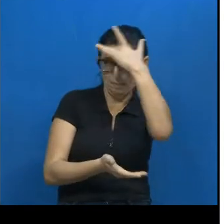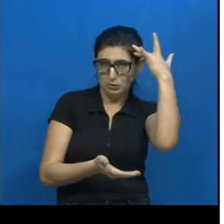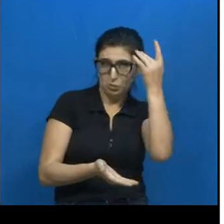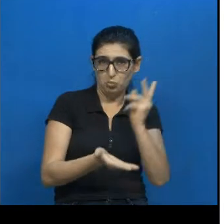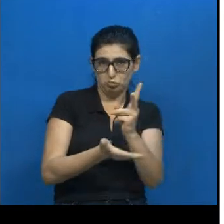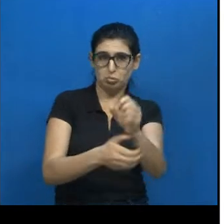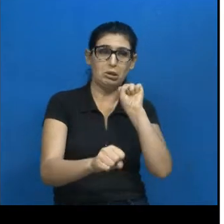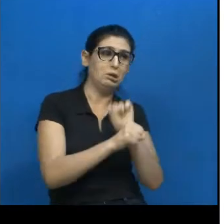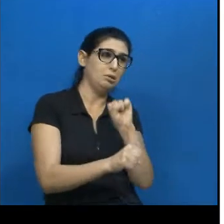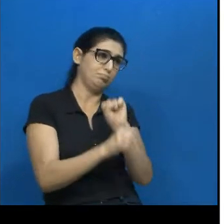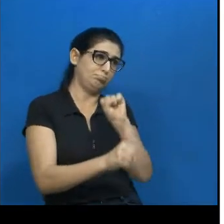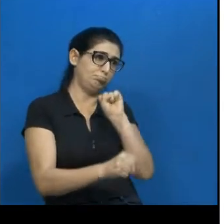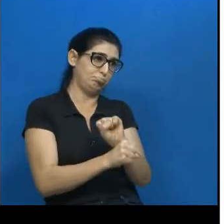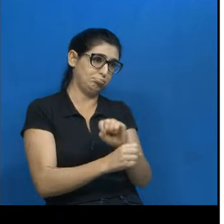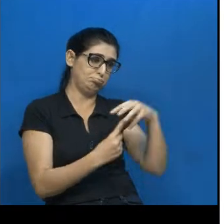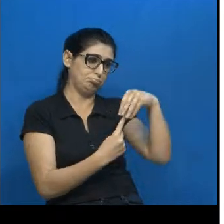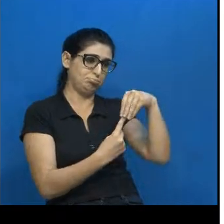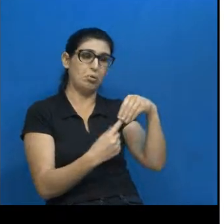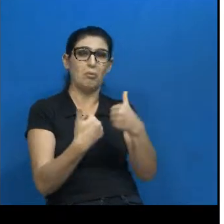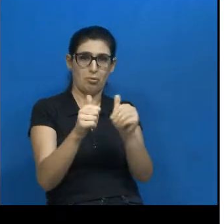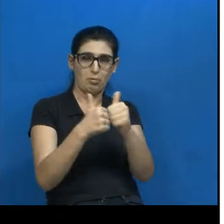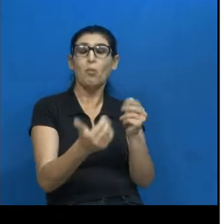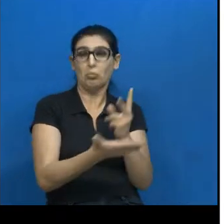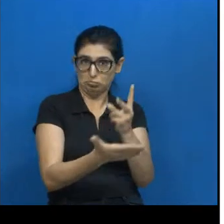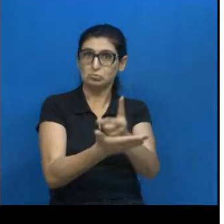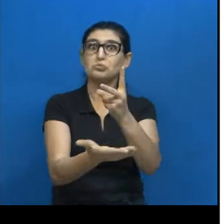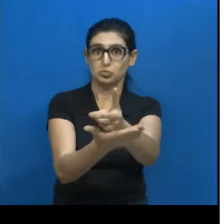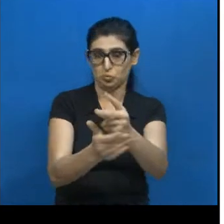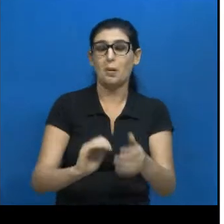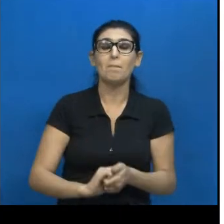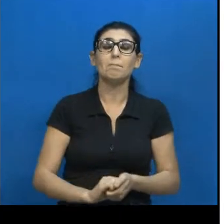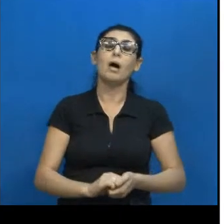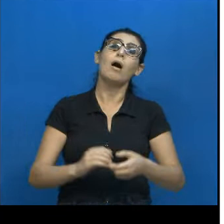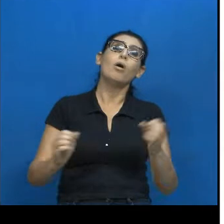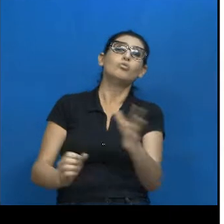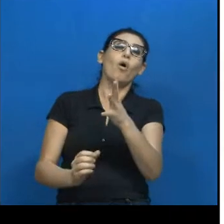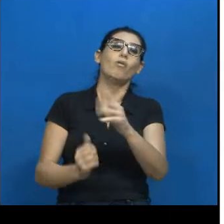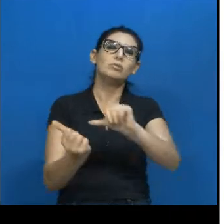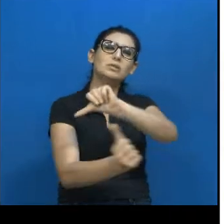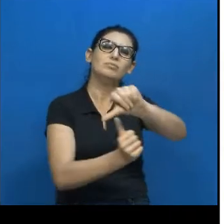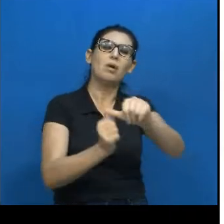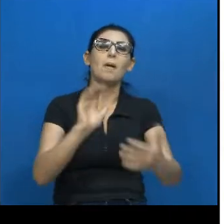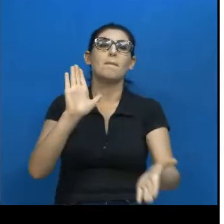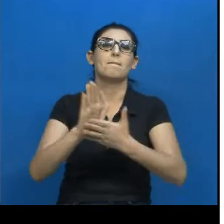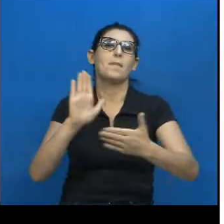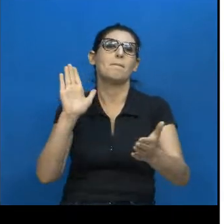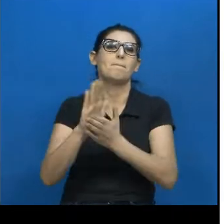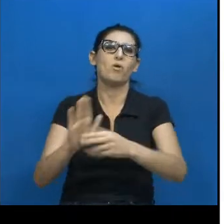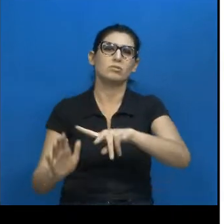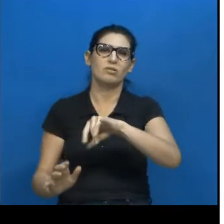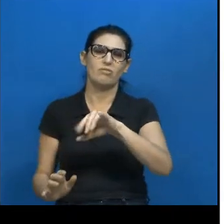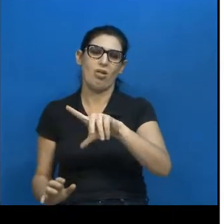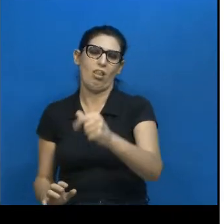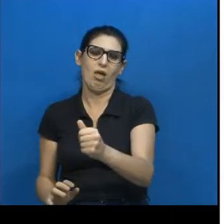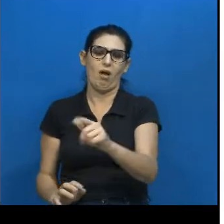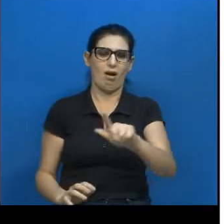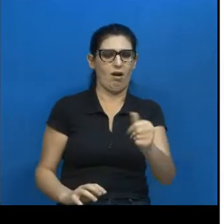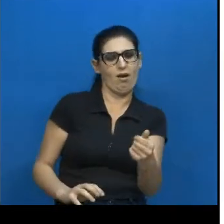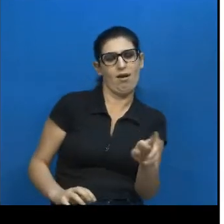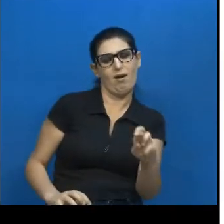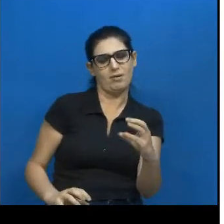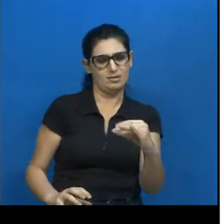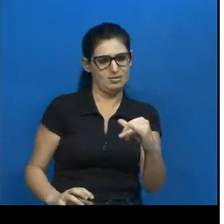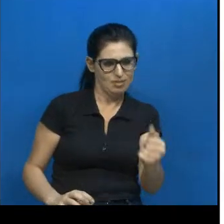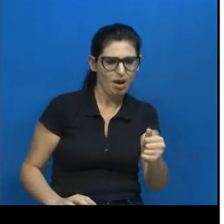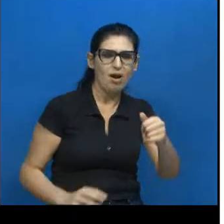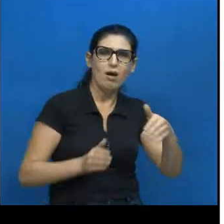com a nova estruturação que nós estamos propondo, que é Vila Garcia, Pedramar, se vocês perceberem, é